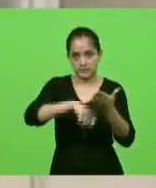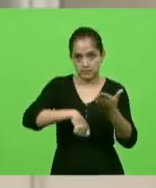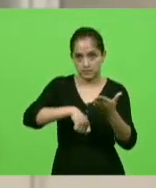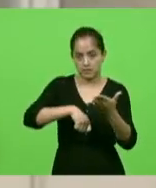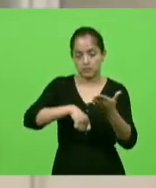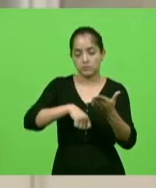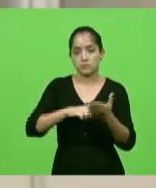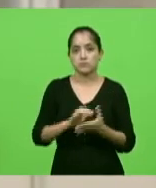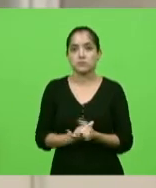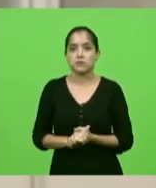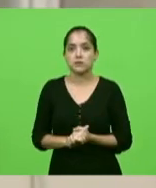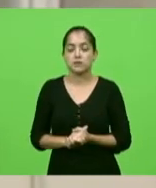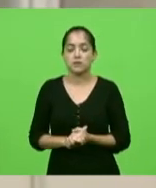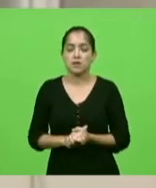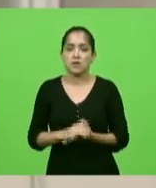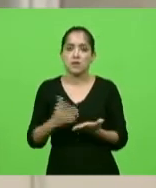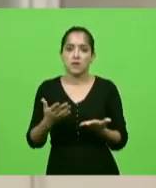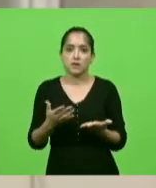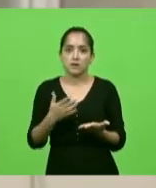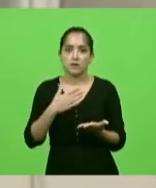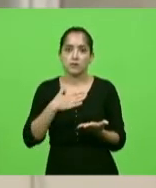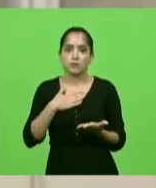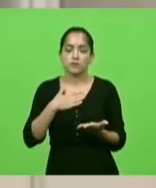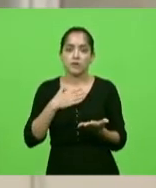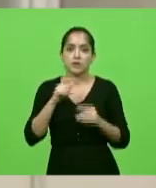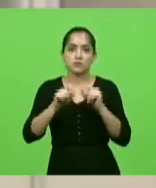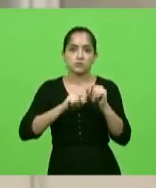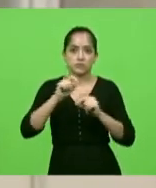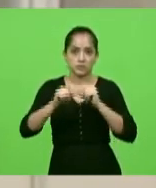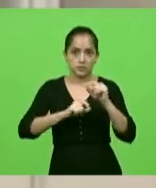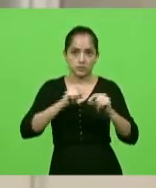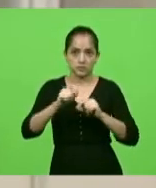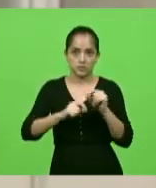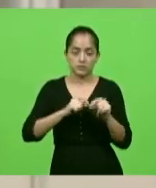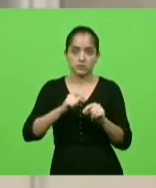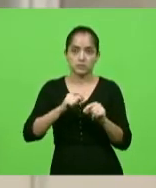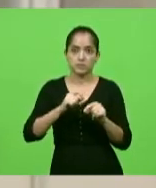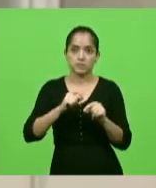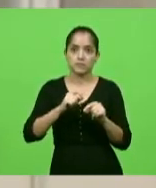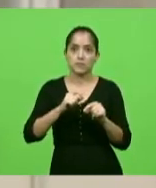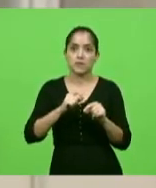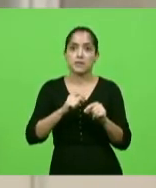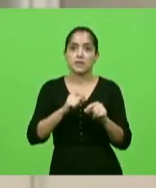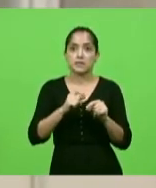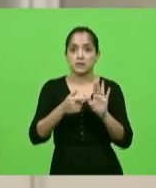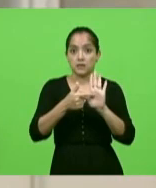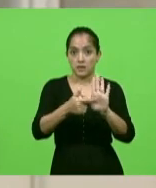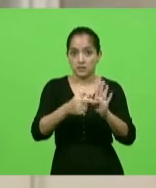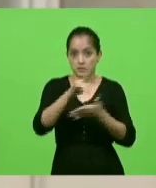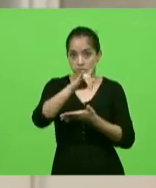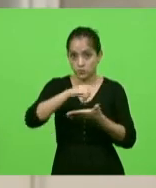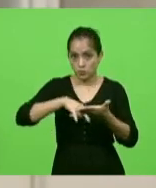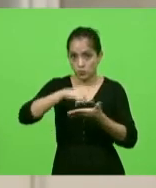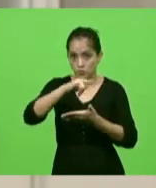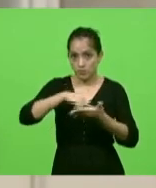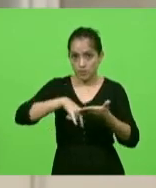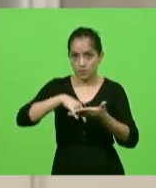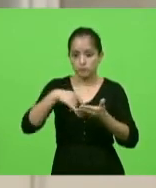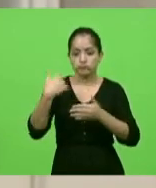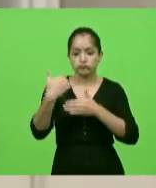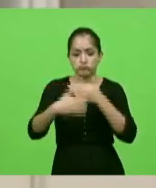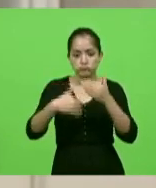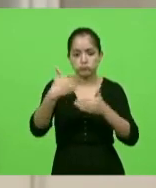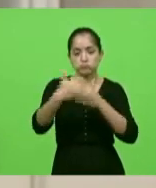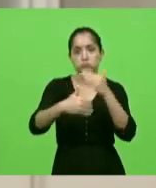eu eu faço a correlação com as páginas é que esses documentos se encontram no